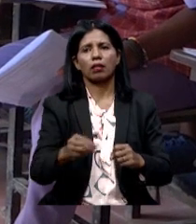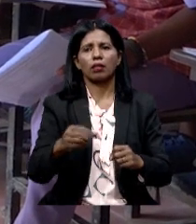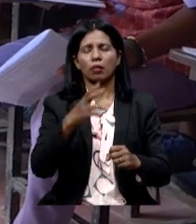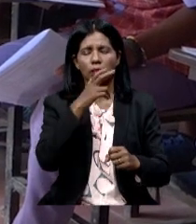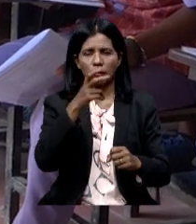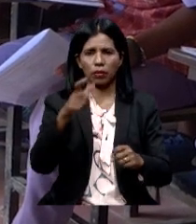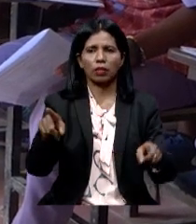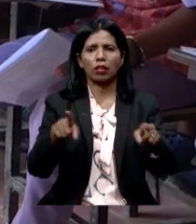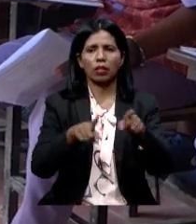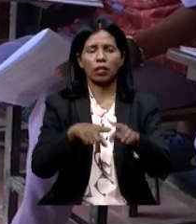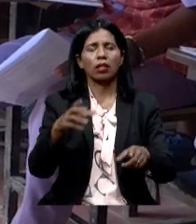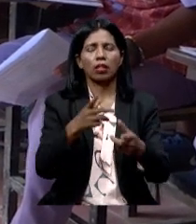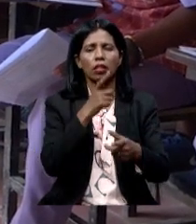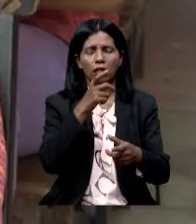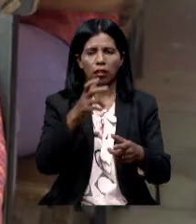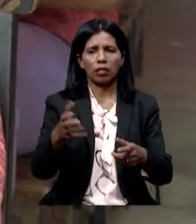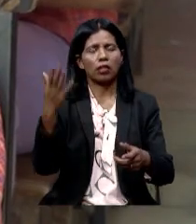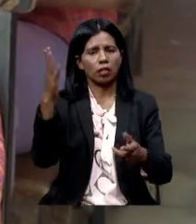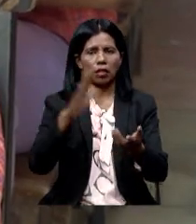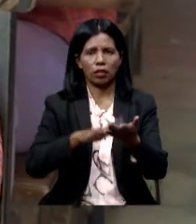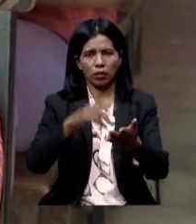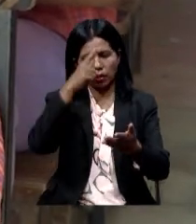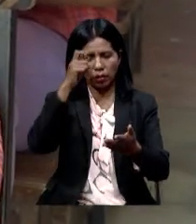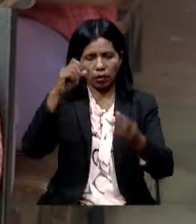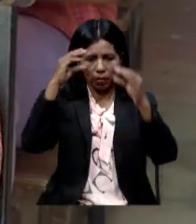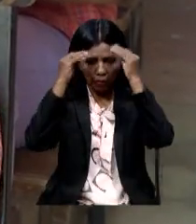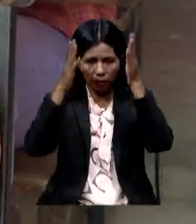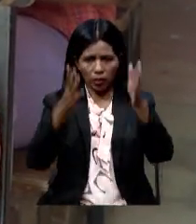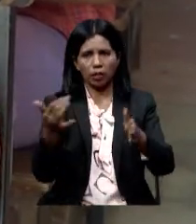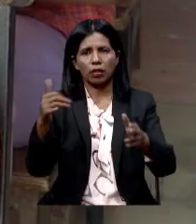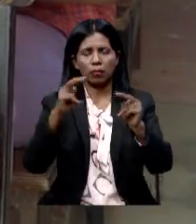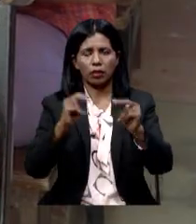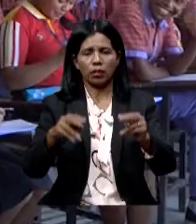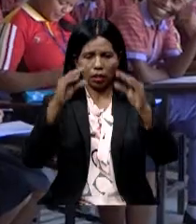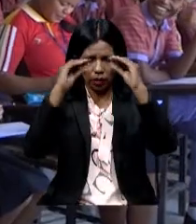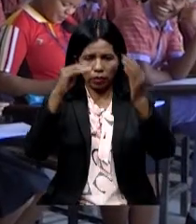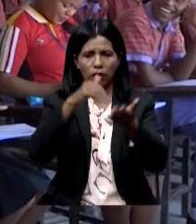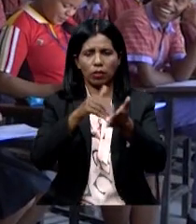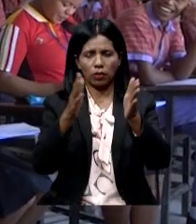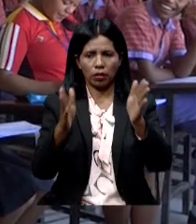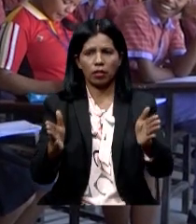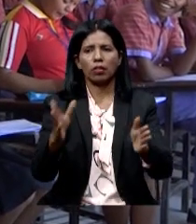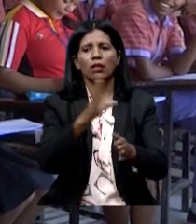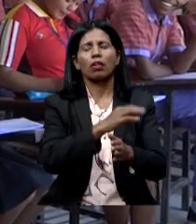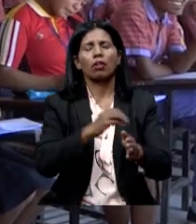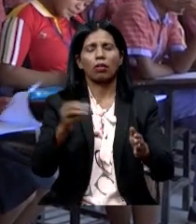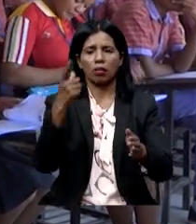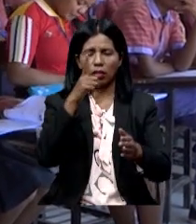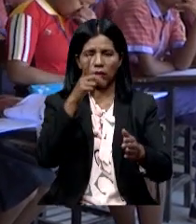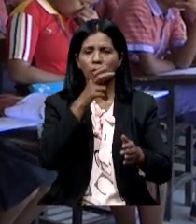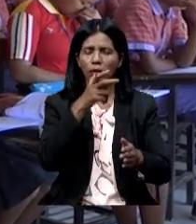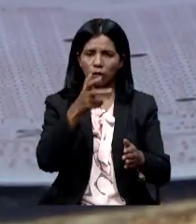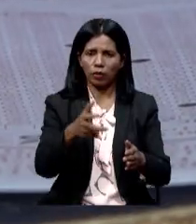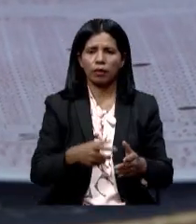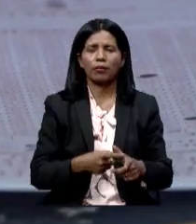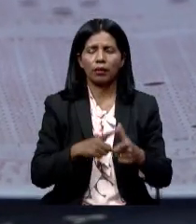portuguesa e hanesan lian instrução e escola, também manorin sira precisa hanorin estudante sira ho lian refere. E da